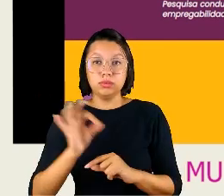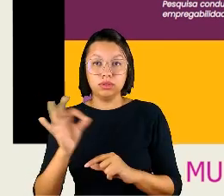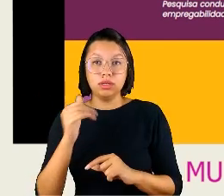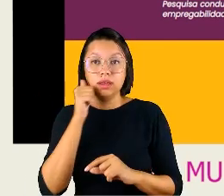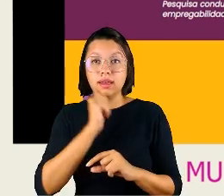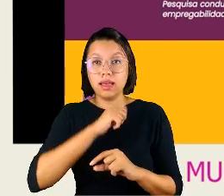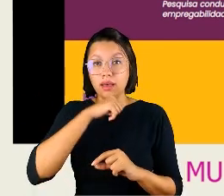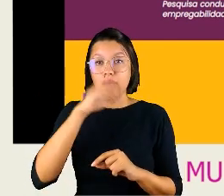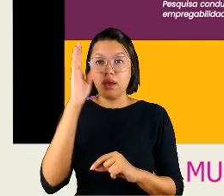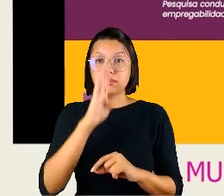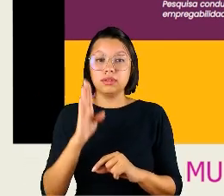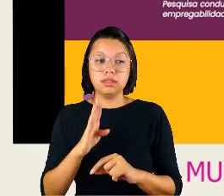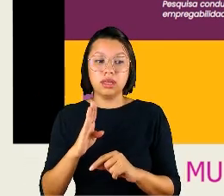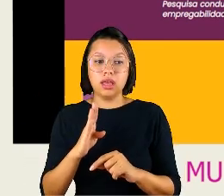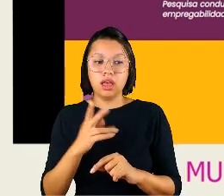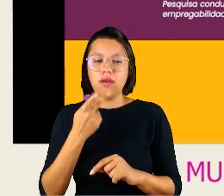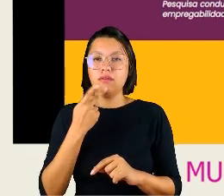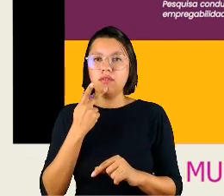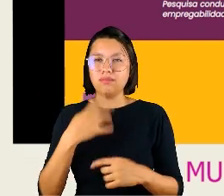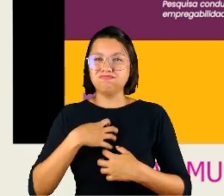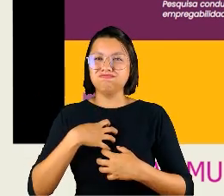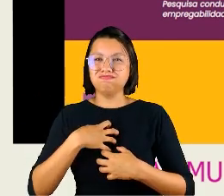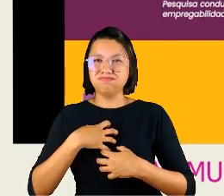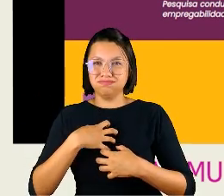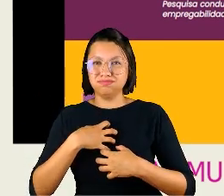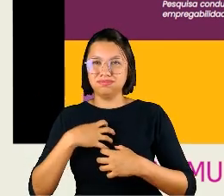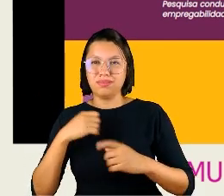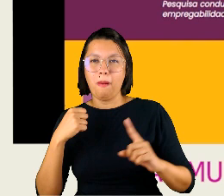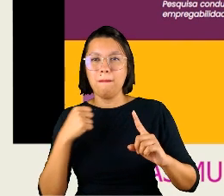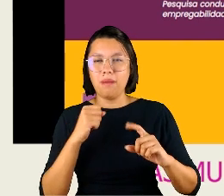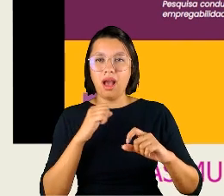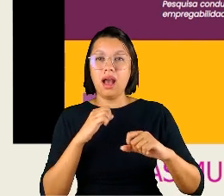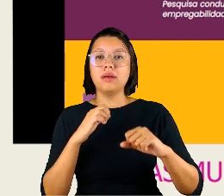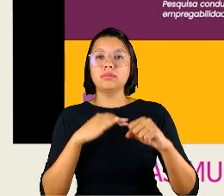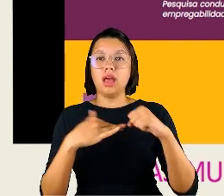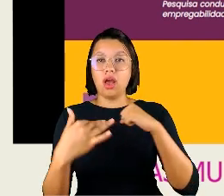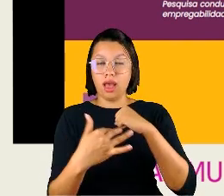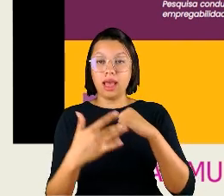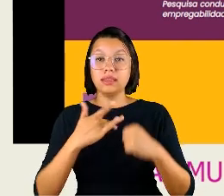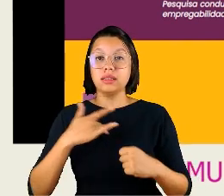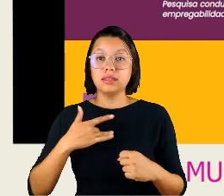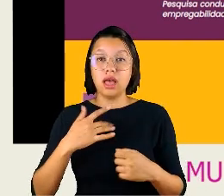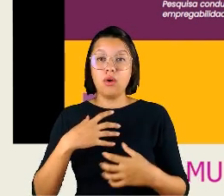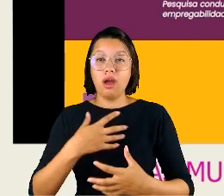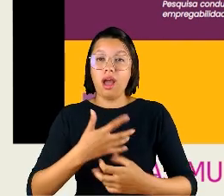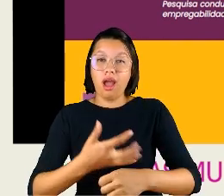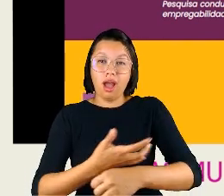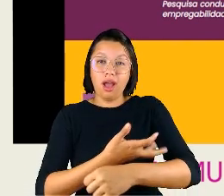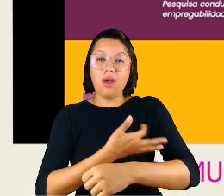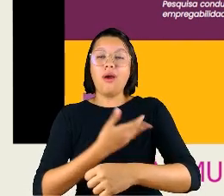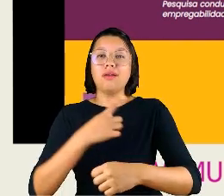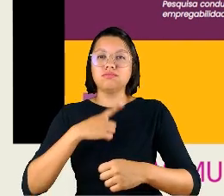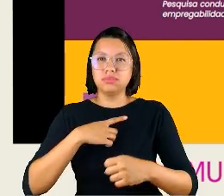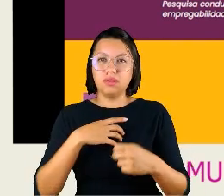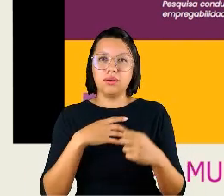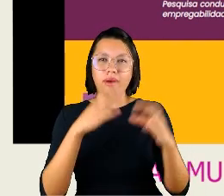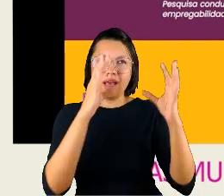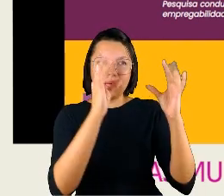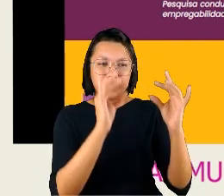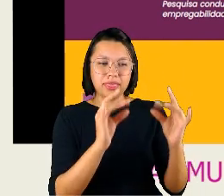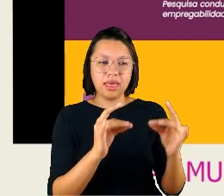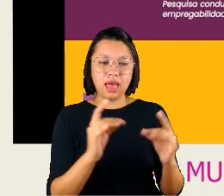mães brasileiras afirmam sentir o impacto da quarentena na saúde emocional. E a gente tem tido um destaque para isso